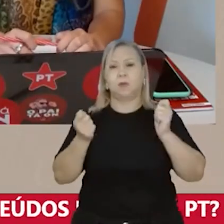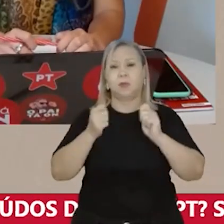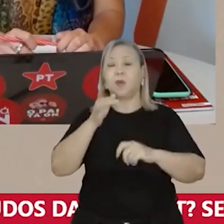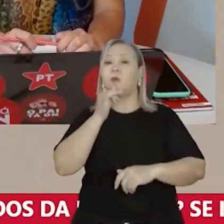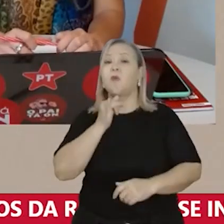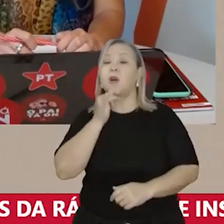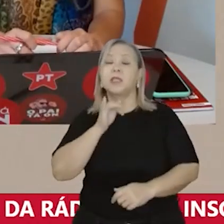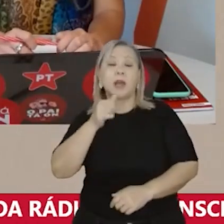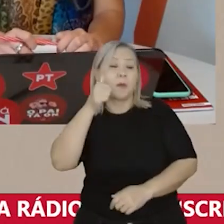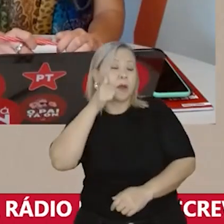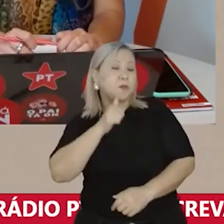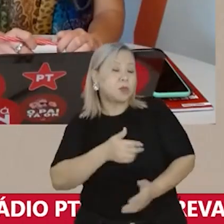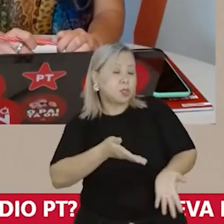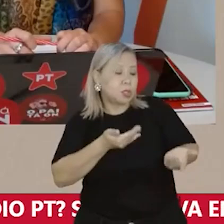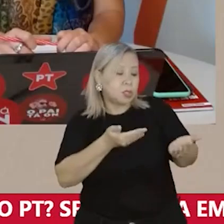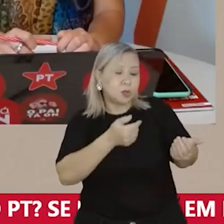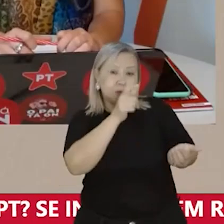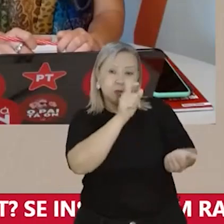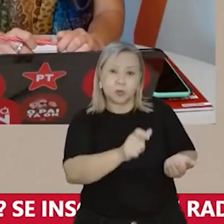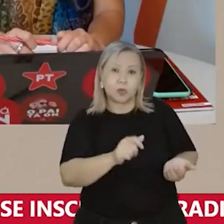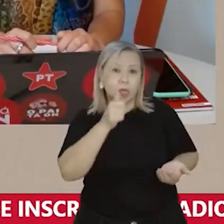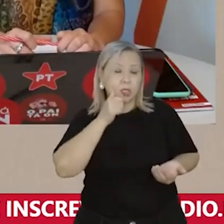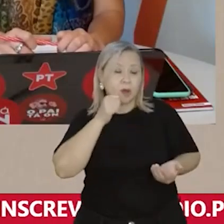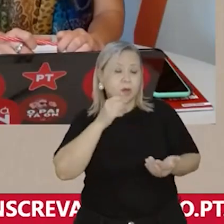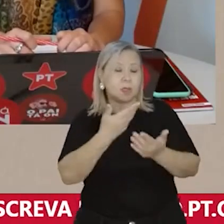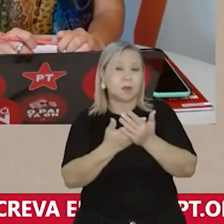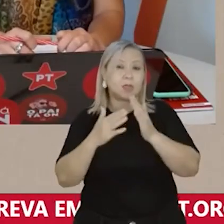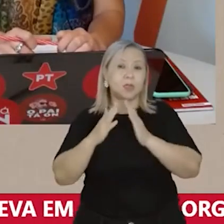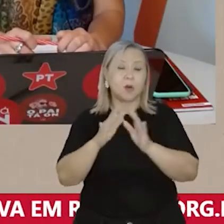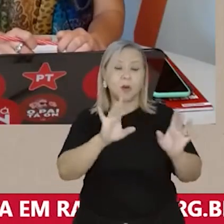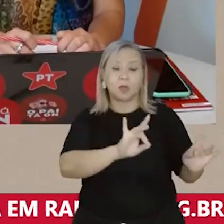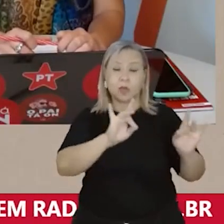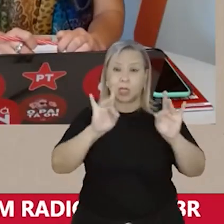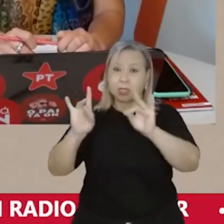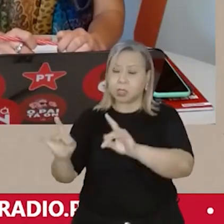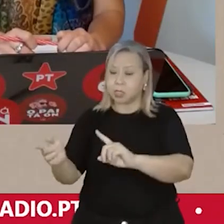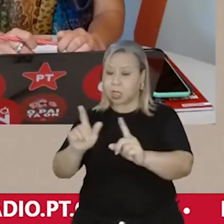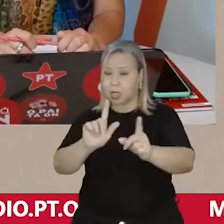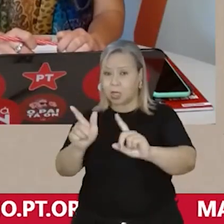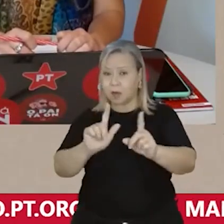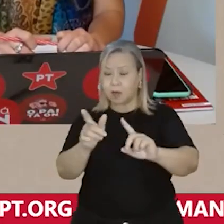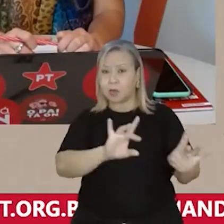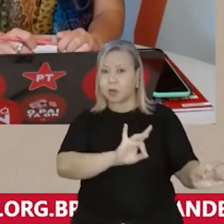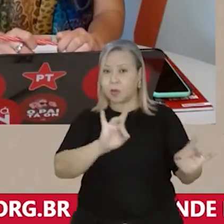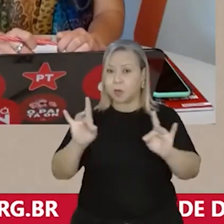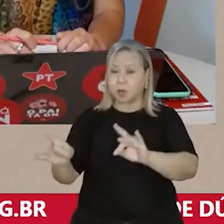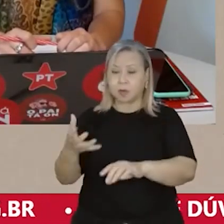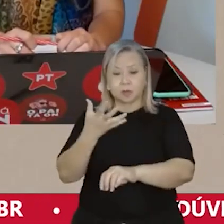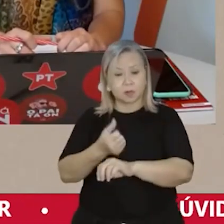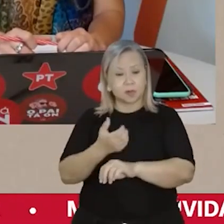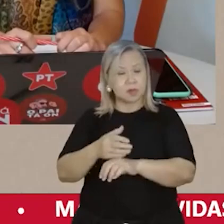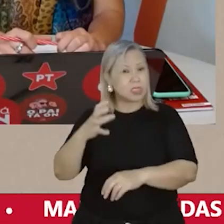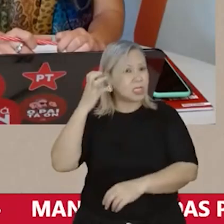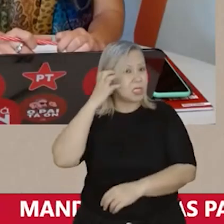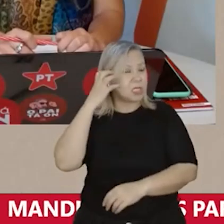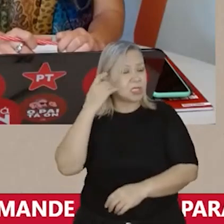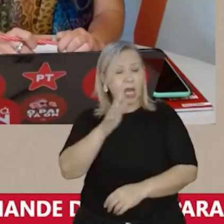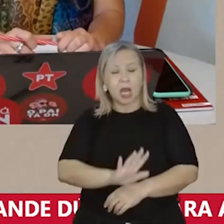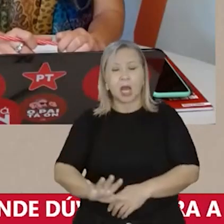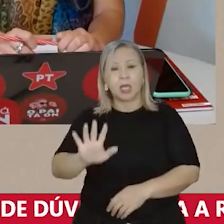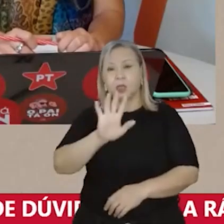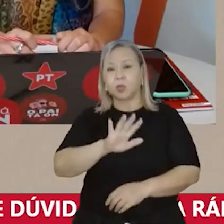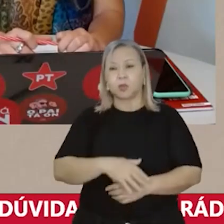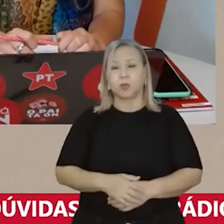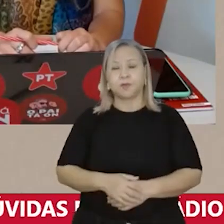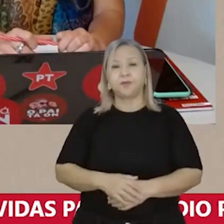as meninas, para as jovens que estão nas escolas, que estão nos assistindo na televisão, que estão nos assistindo nas rádios. Ontem eu fui